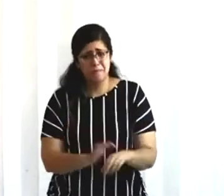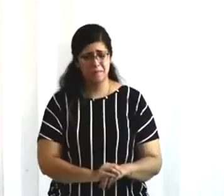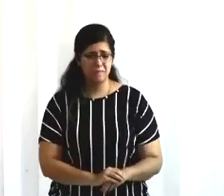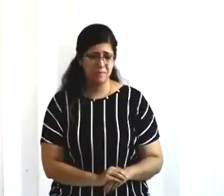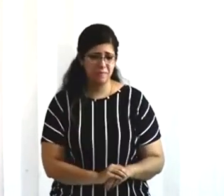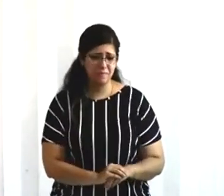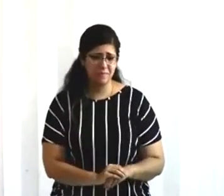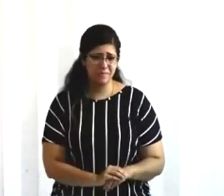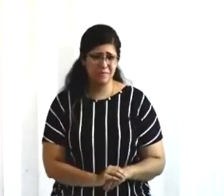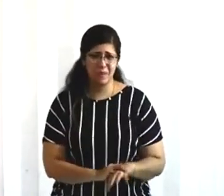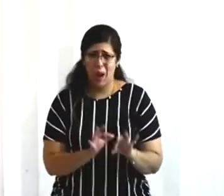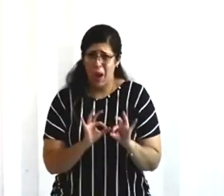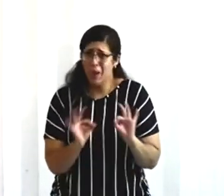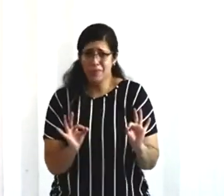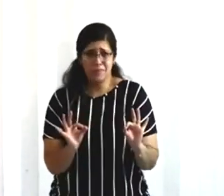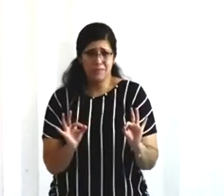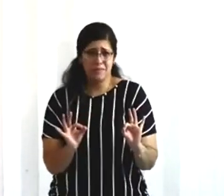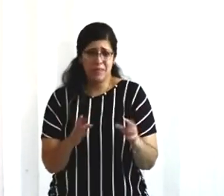vão mal,